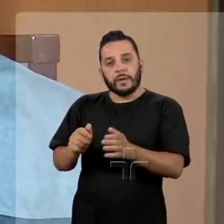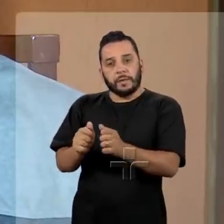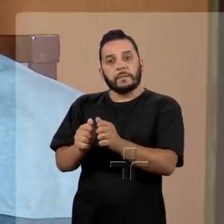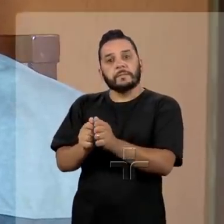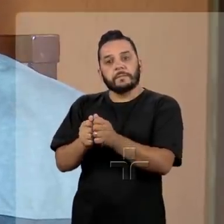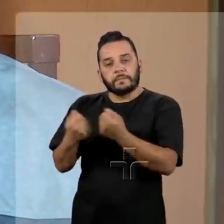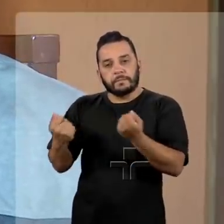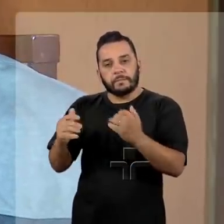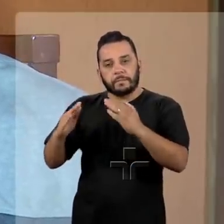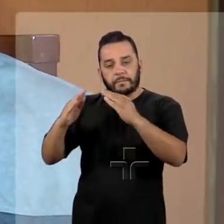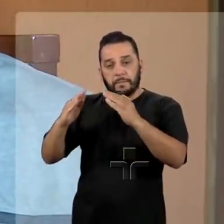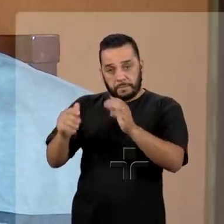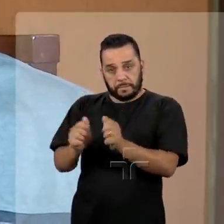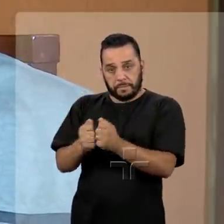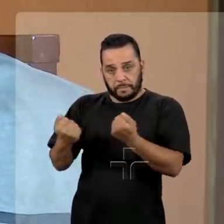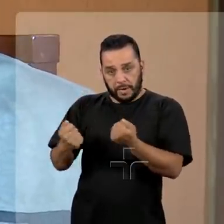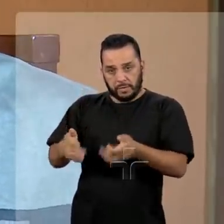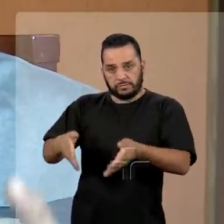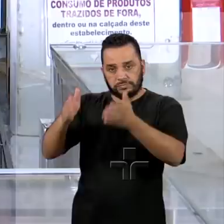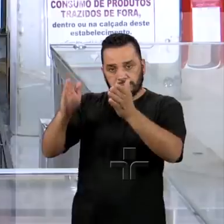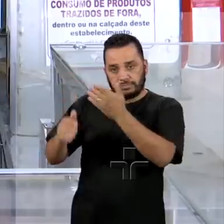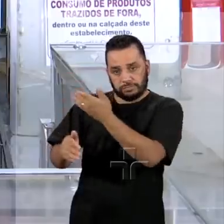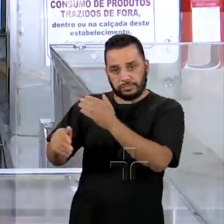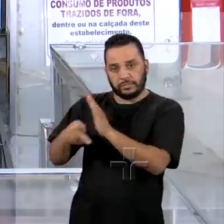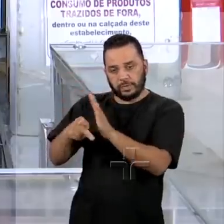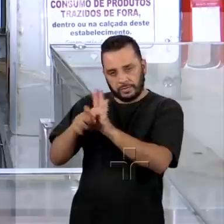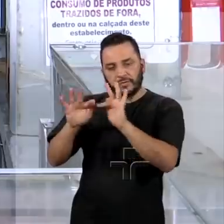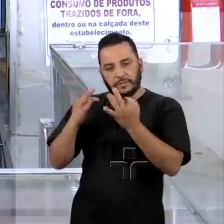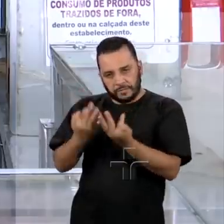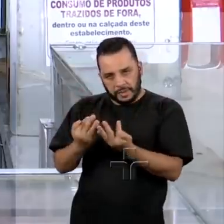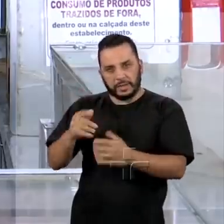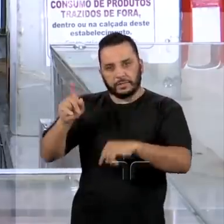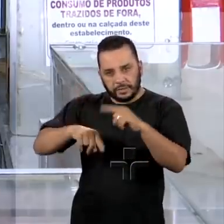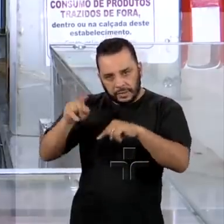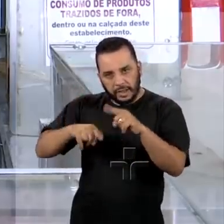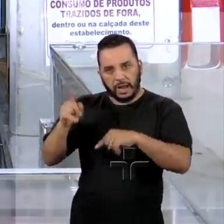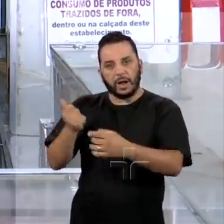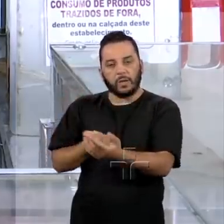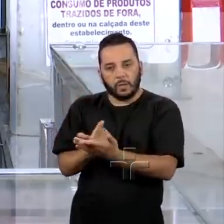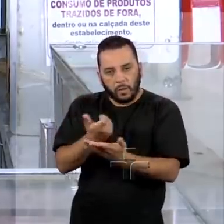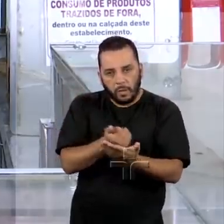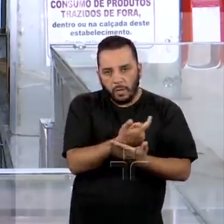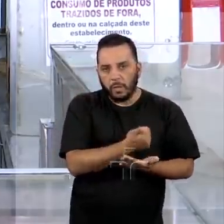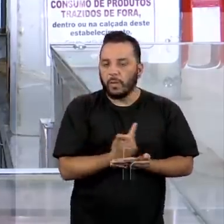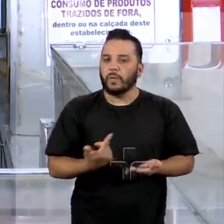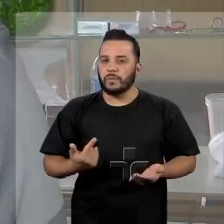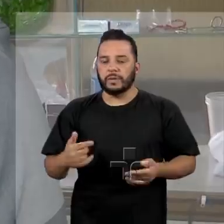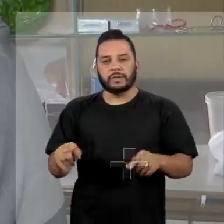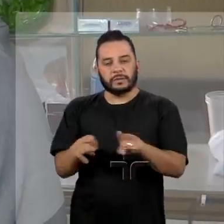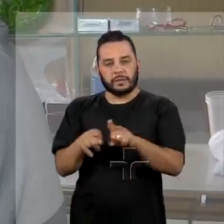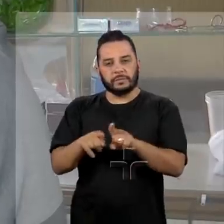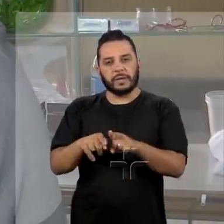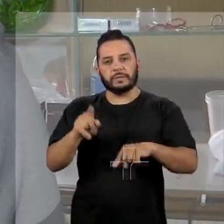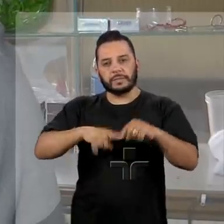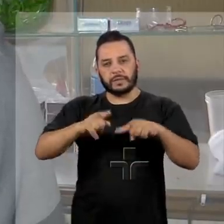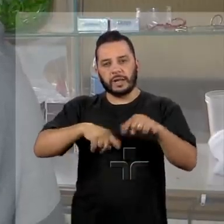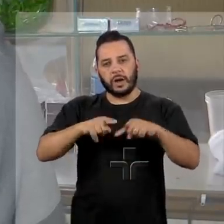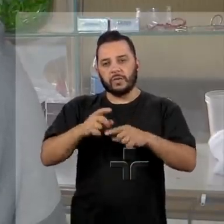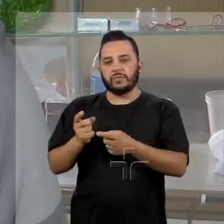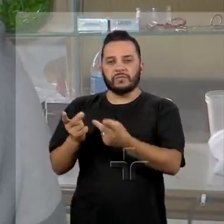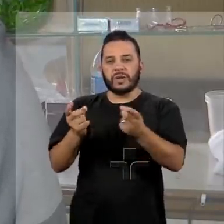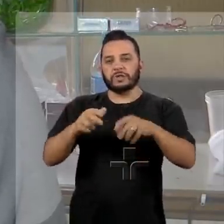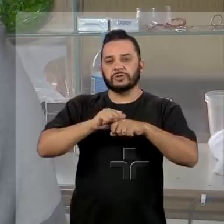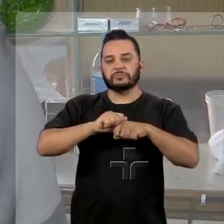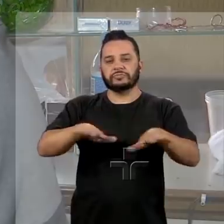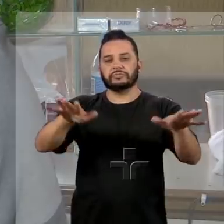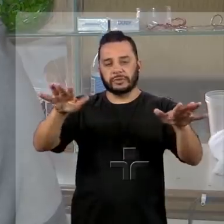por exemplo, a parte de visualização dos produtos, setor de compra, a distribuição dos produtos e